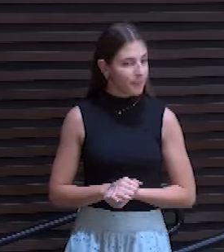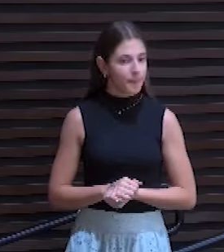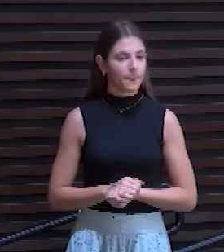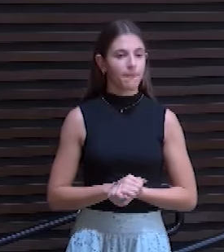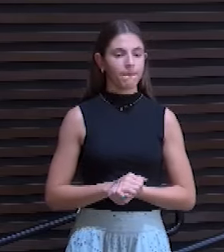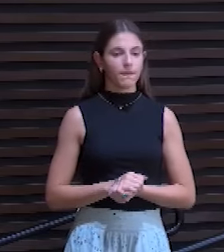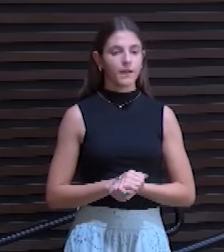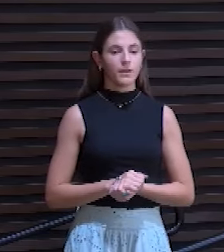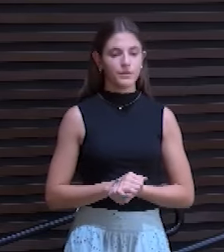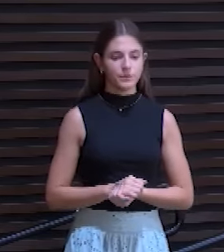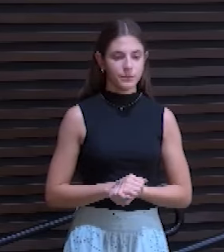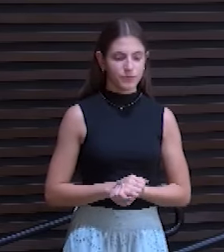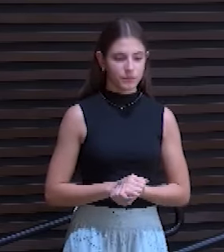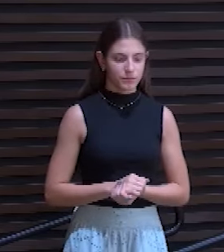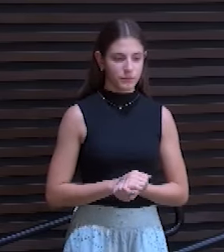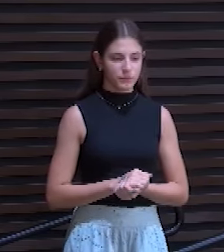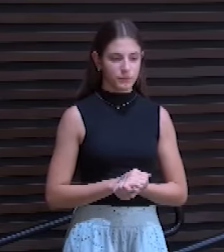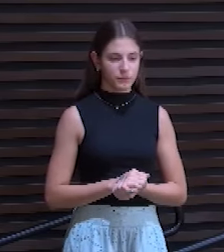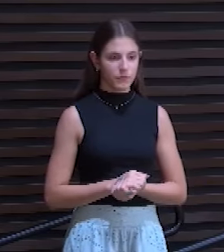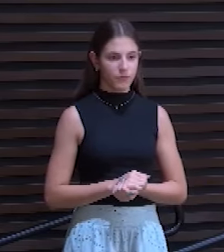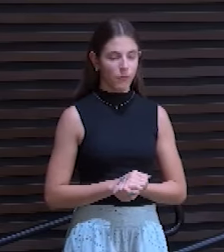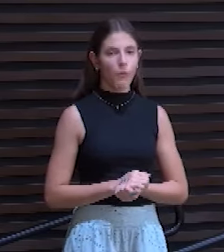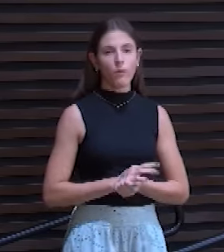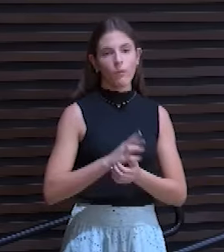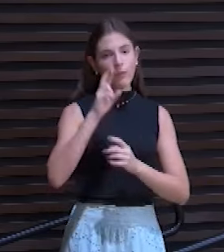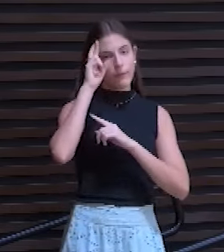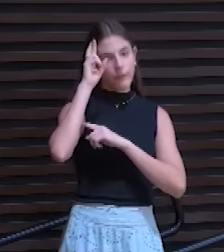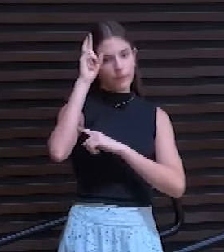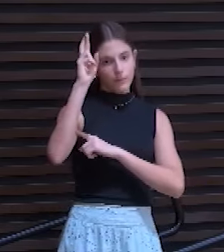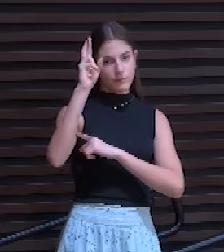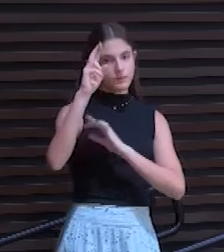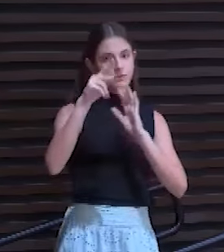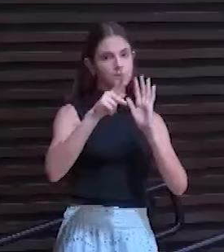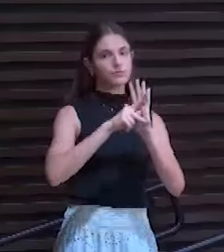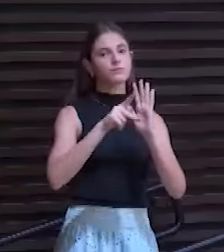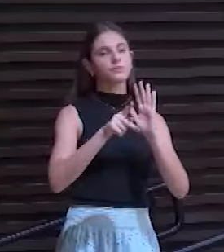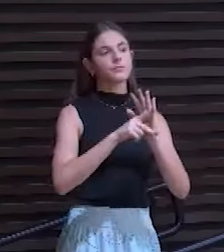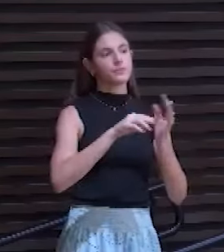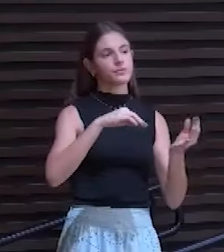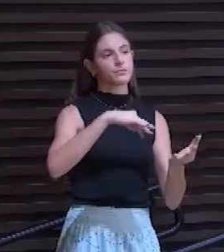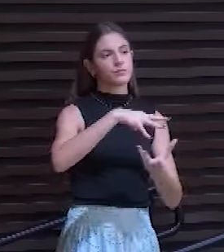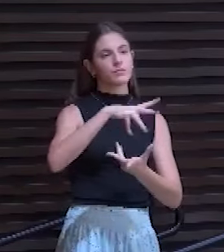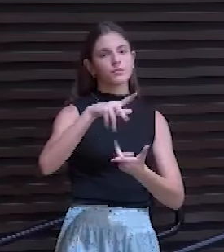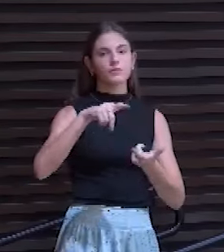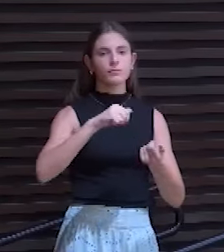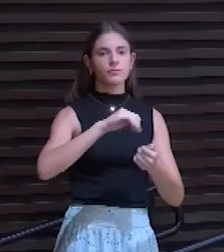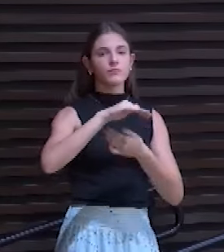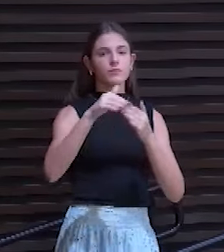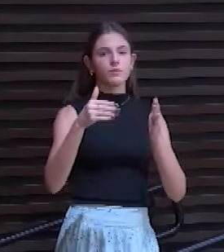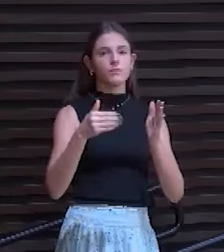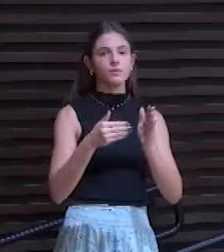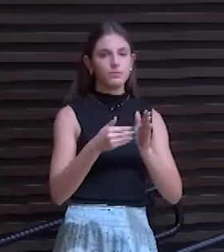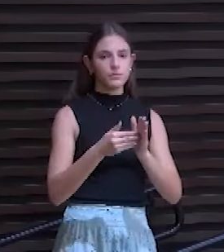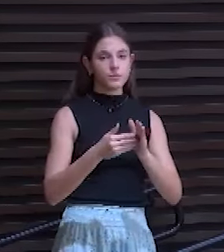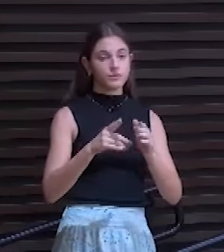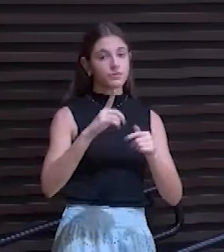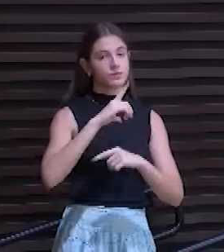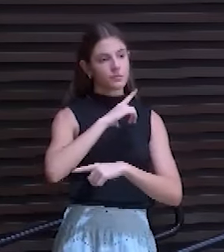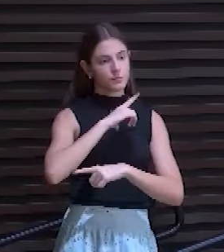Vamos ler junto, Salmo 24, 1? Ao Senhor pertence a terra, e tudo que nela se